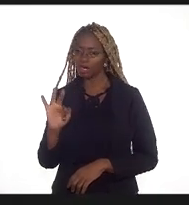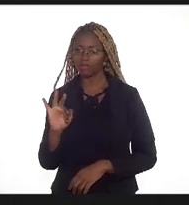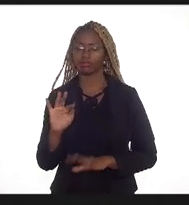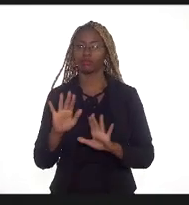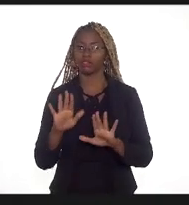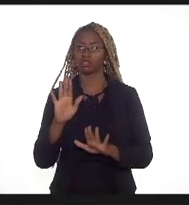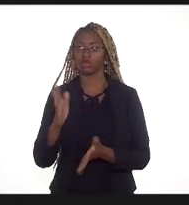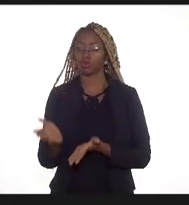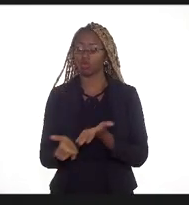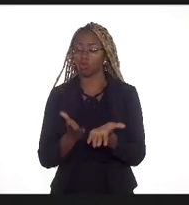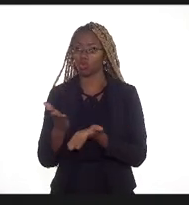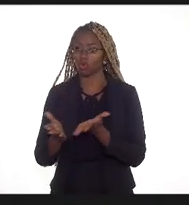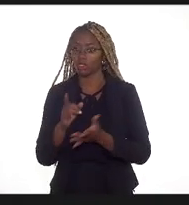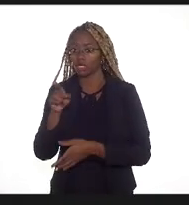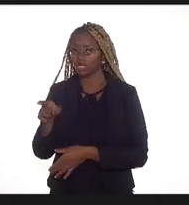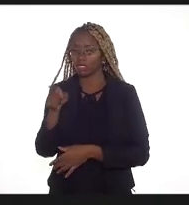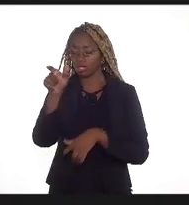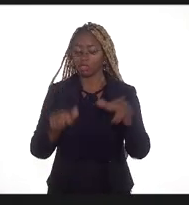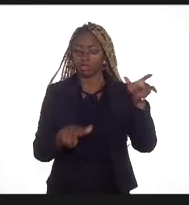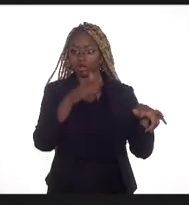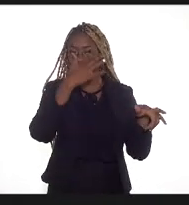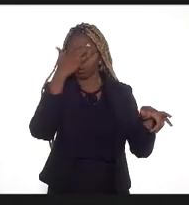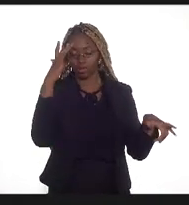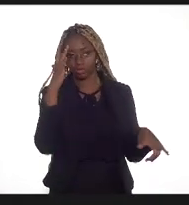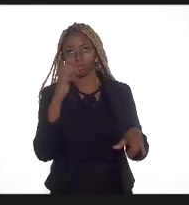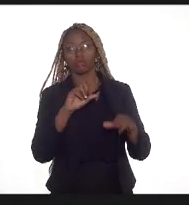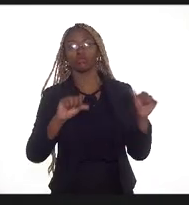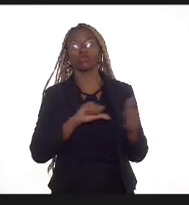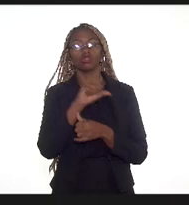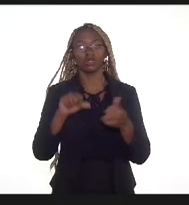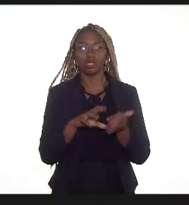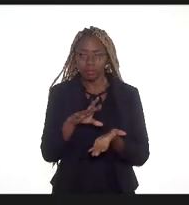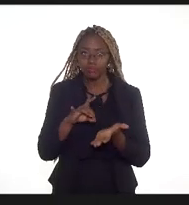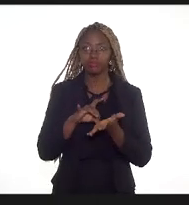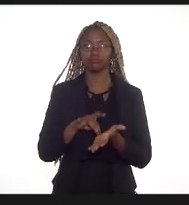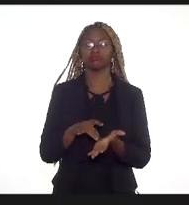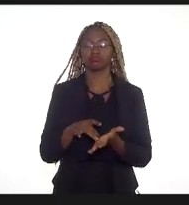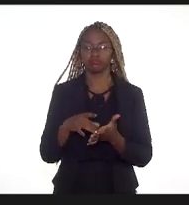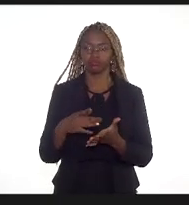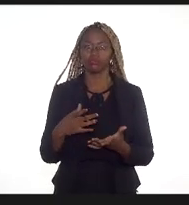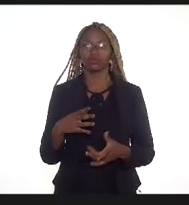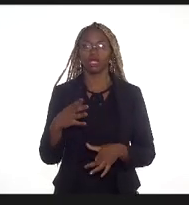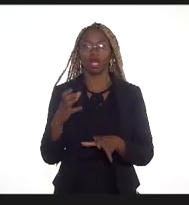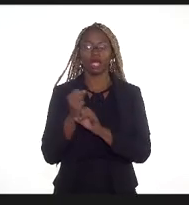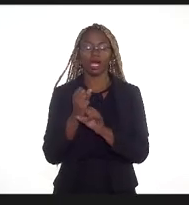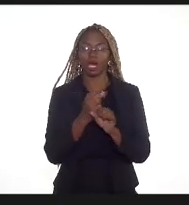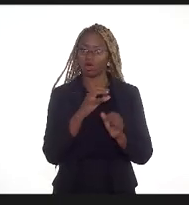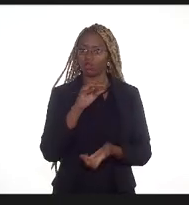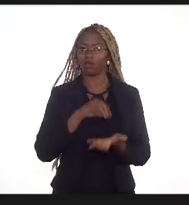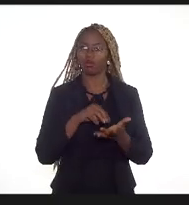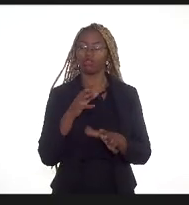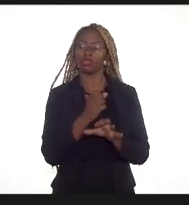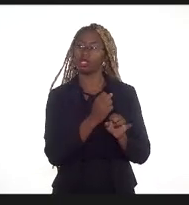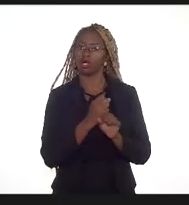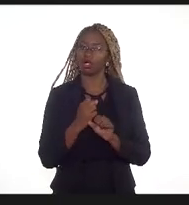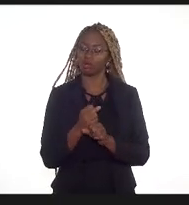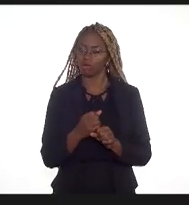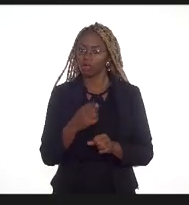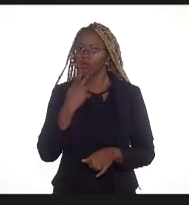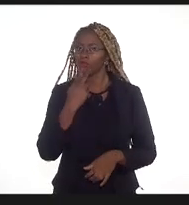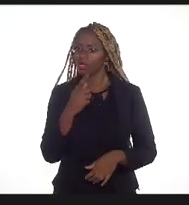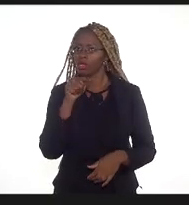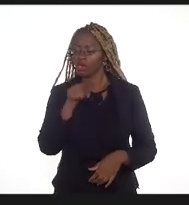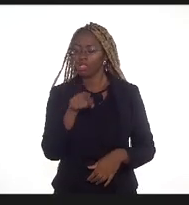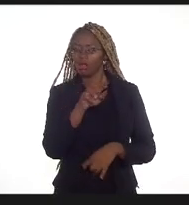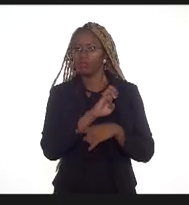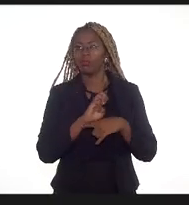da nossa despesa de pessoal, porque vai mudar radicalmente a forma de cálculo vis-à-vis aquilo que era feito no estado do Rio de